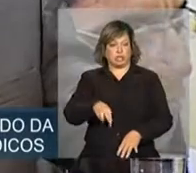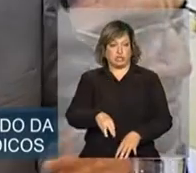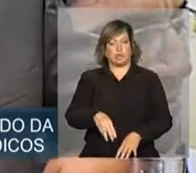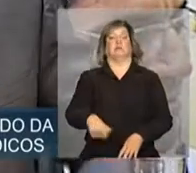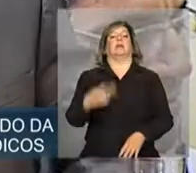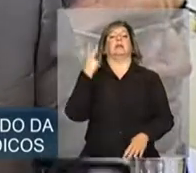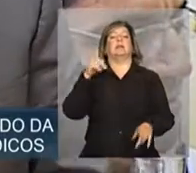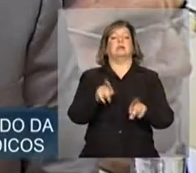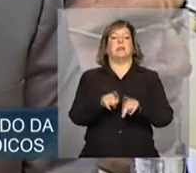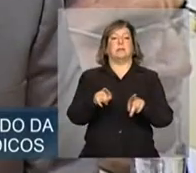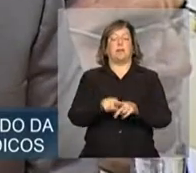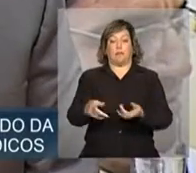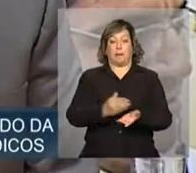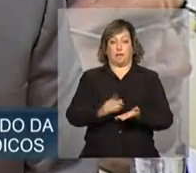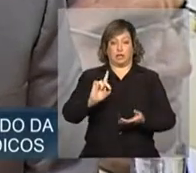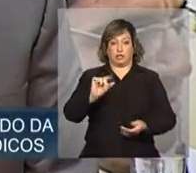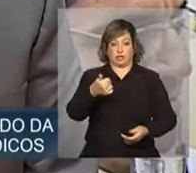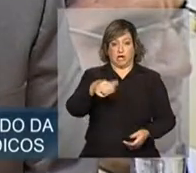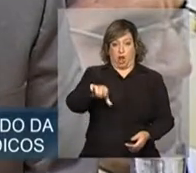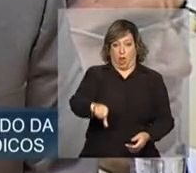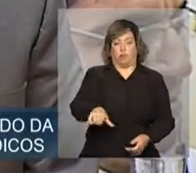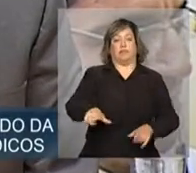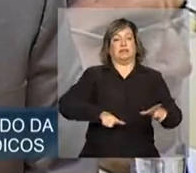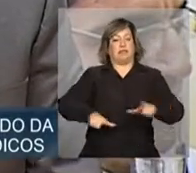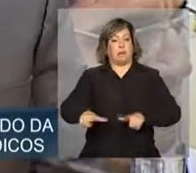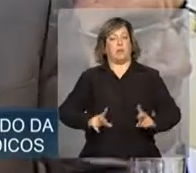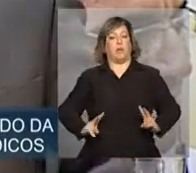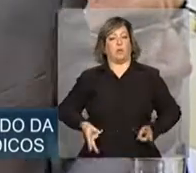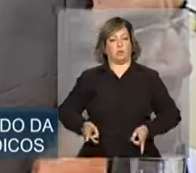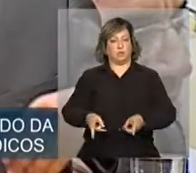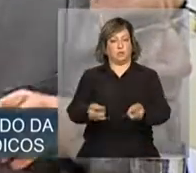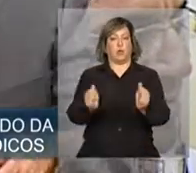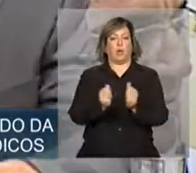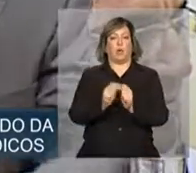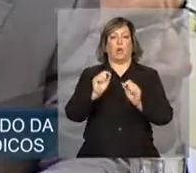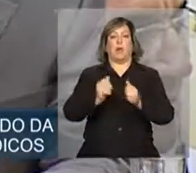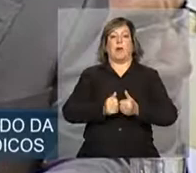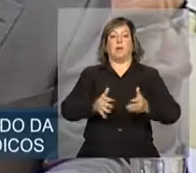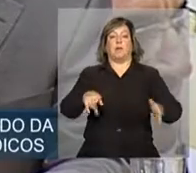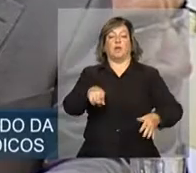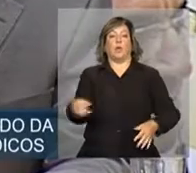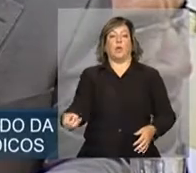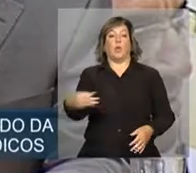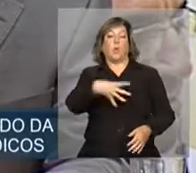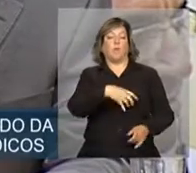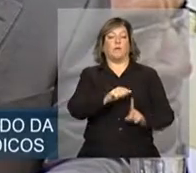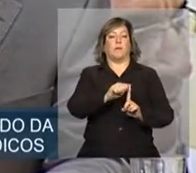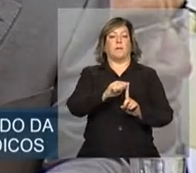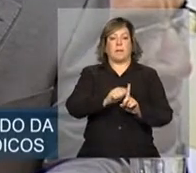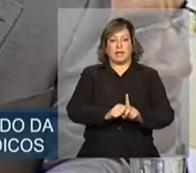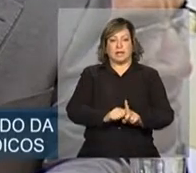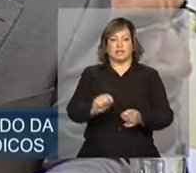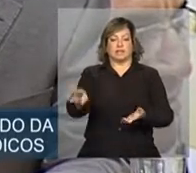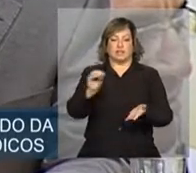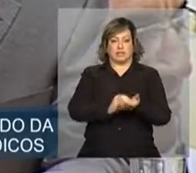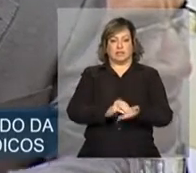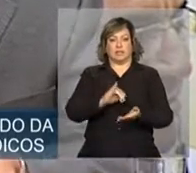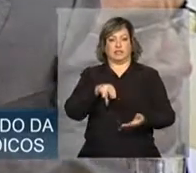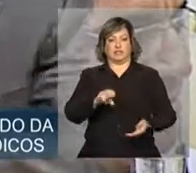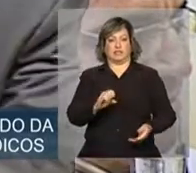certamente parte do dia 19 o trabalho continua com abertura aí do novo novo mês de